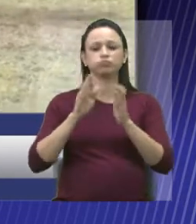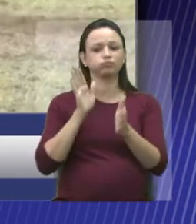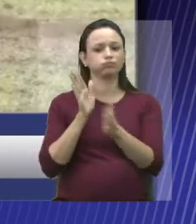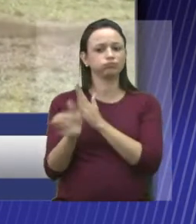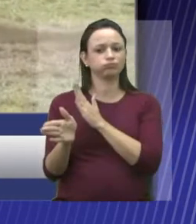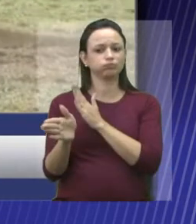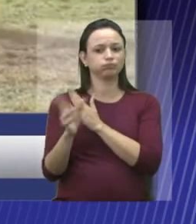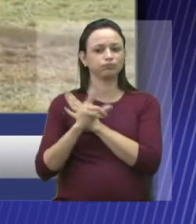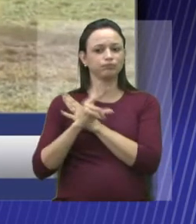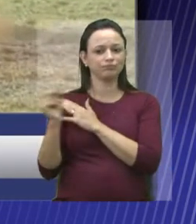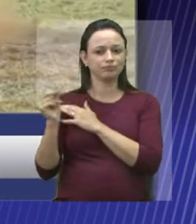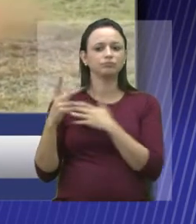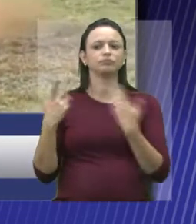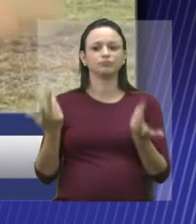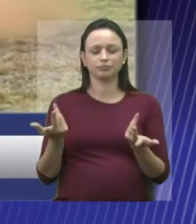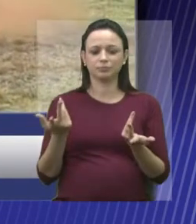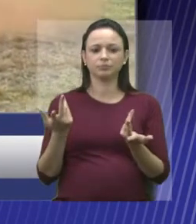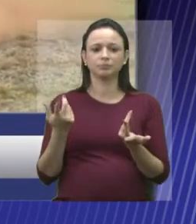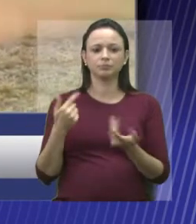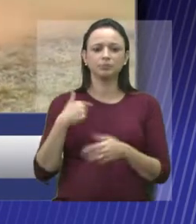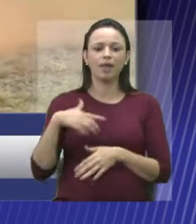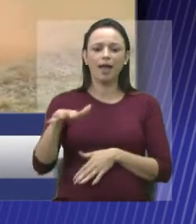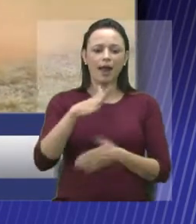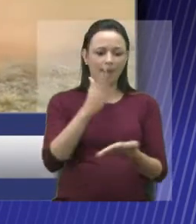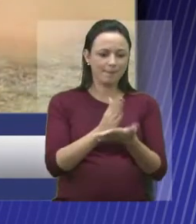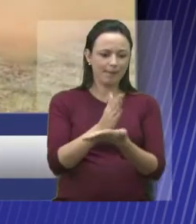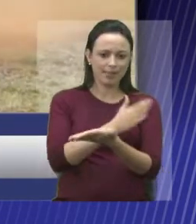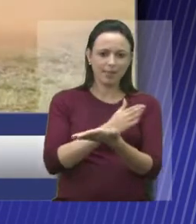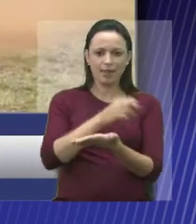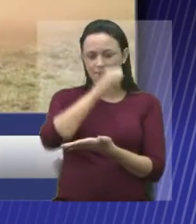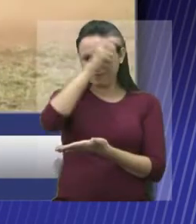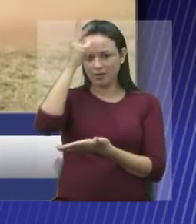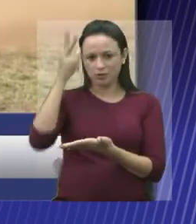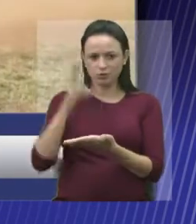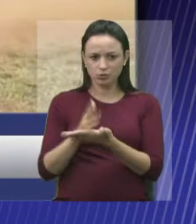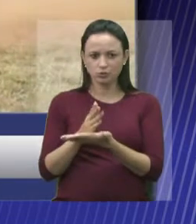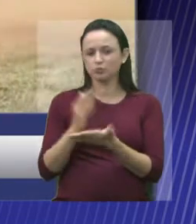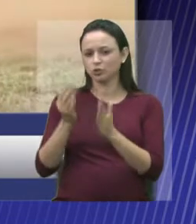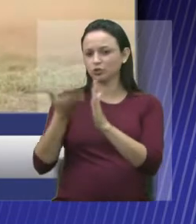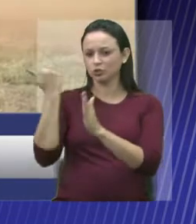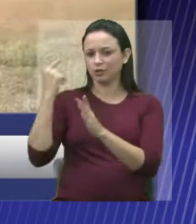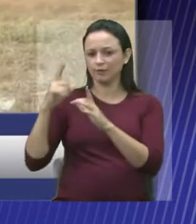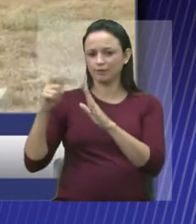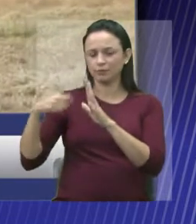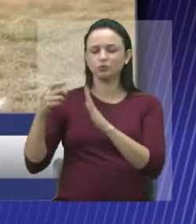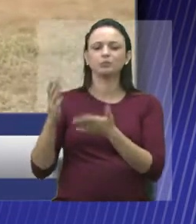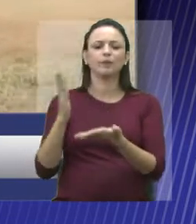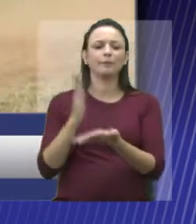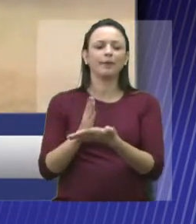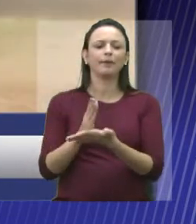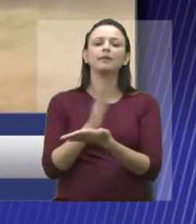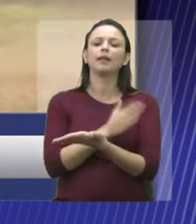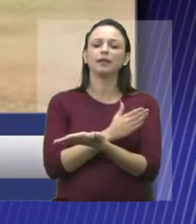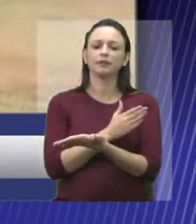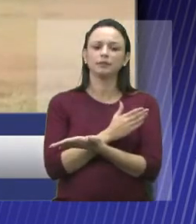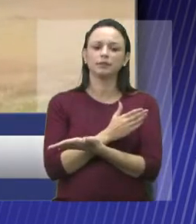eu tenho a área, é metade prefeitura, pode tirar, Carlos. Metade prefeitura, metade